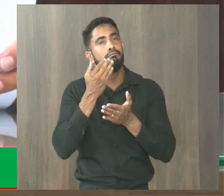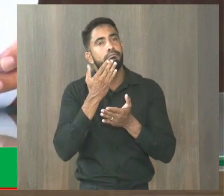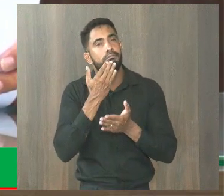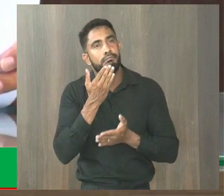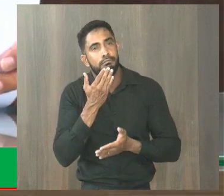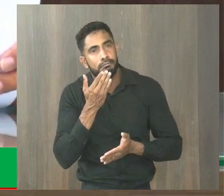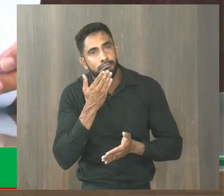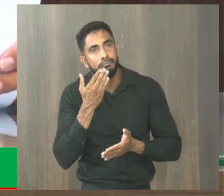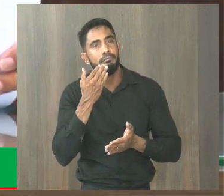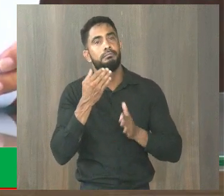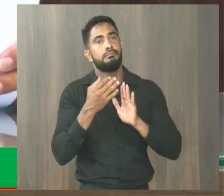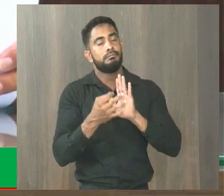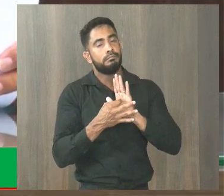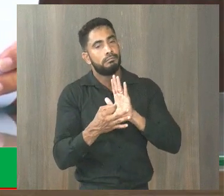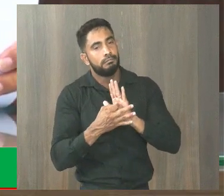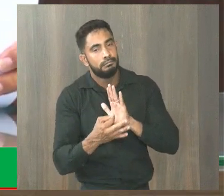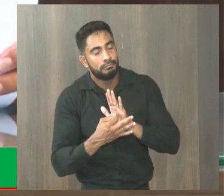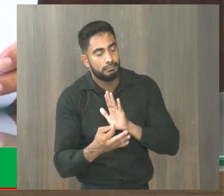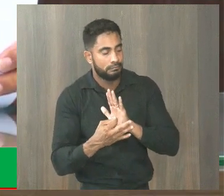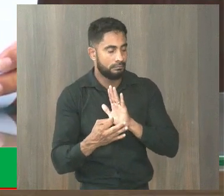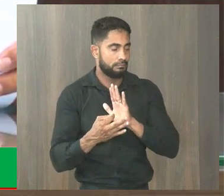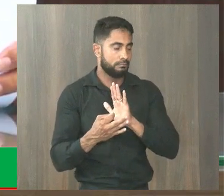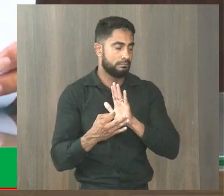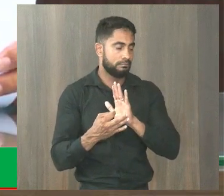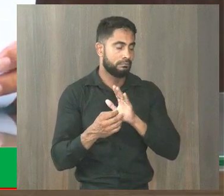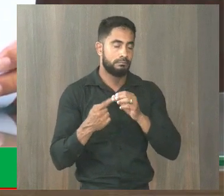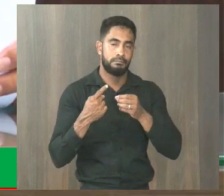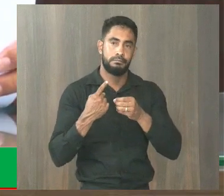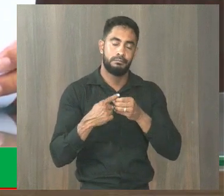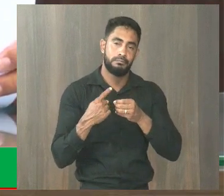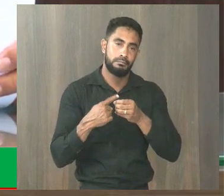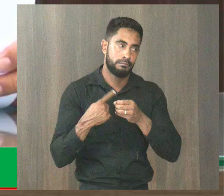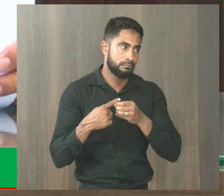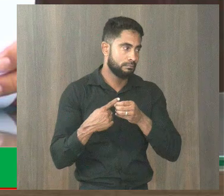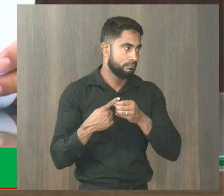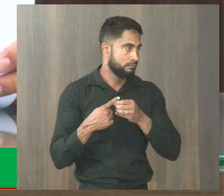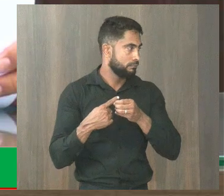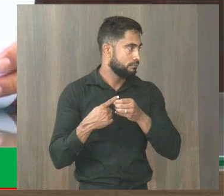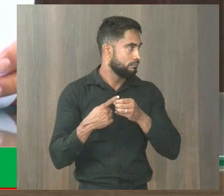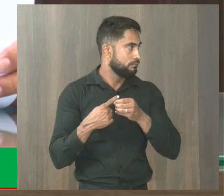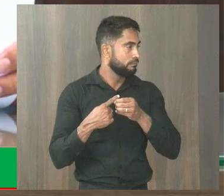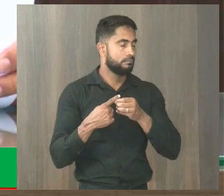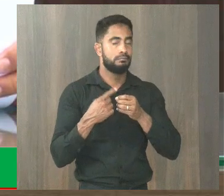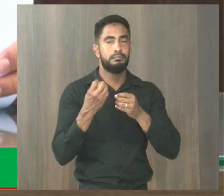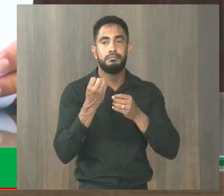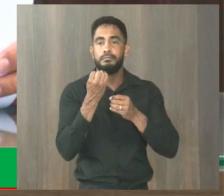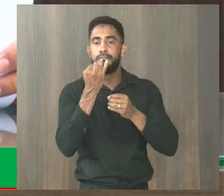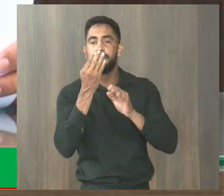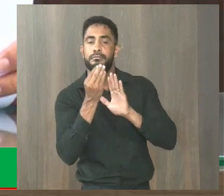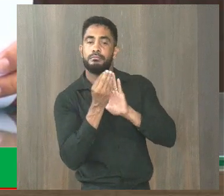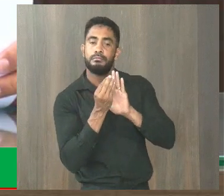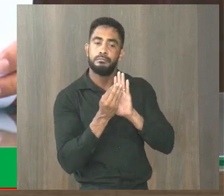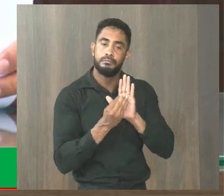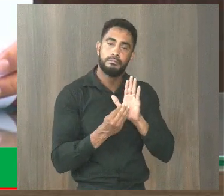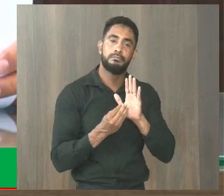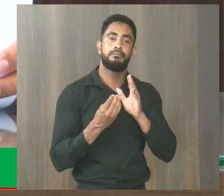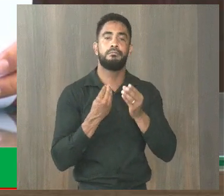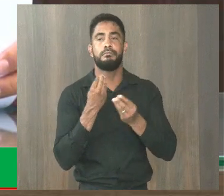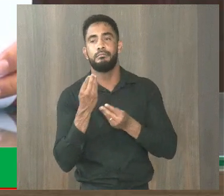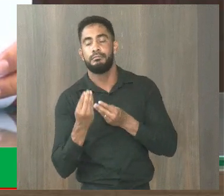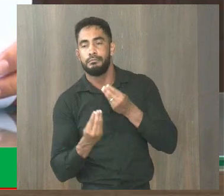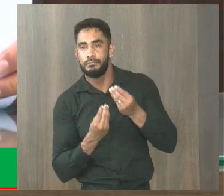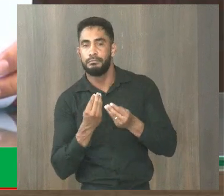solicitações, essa indicação de necessidade, para o município fazer um levantamento da viabilidade, da